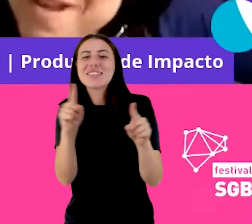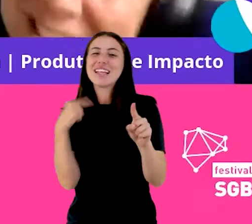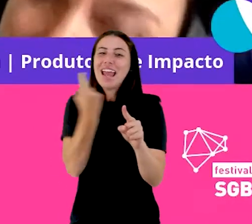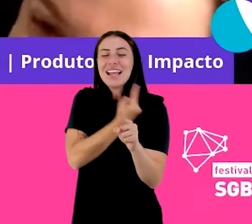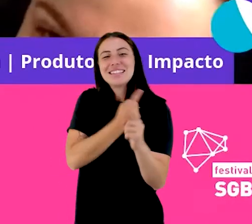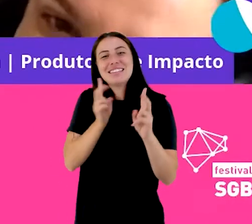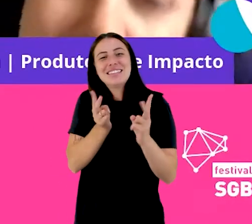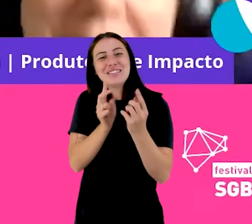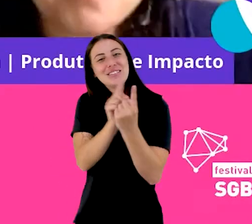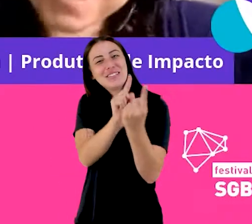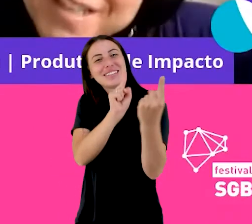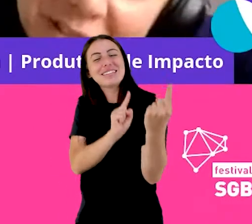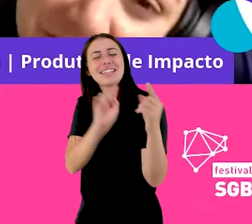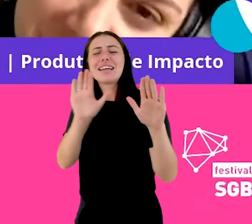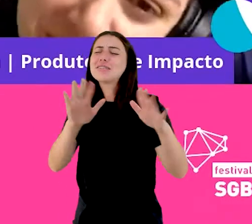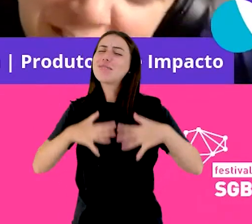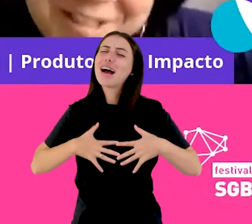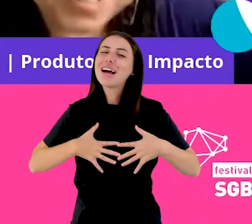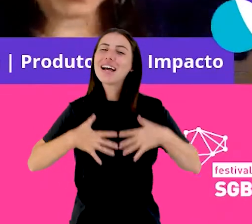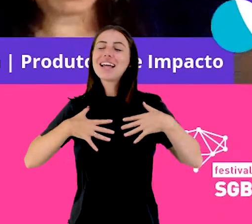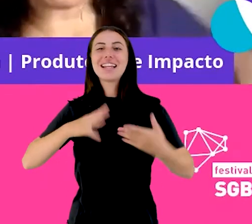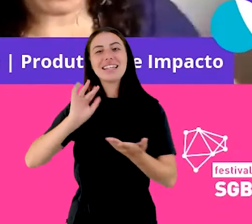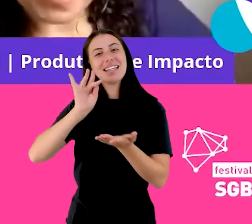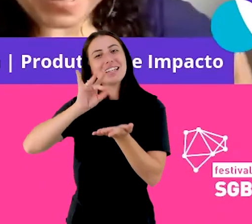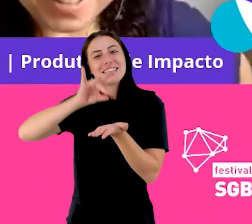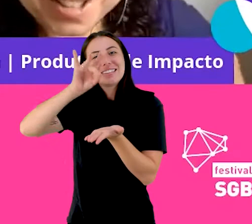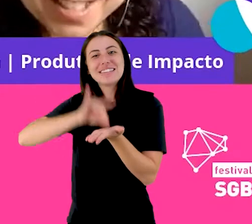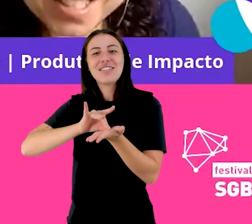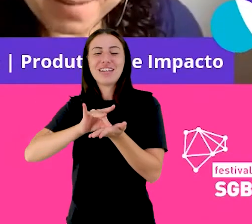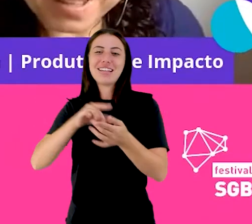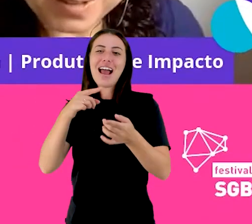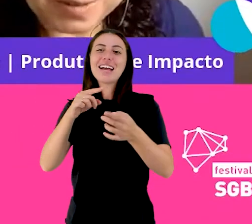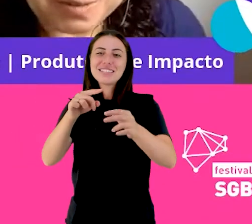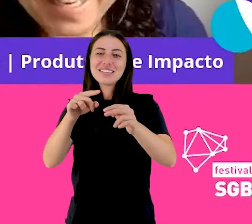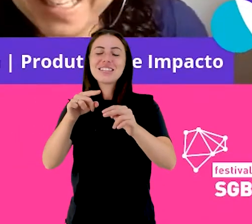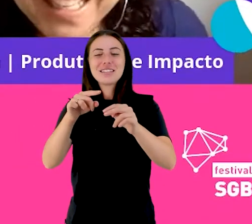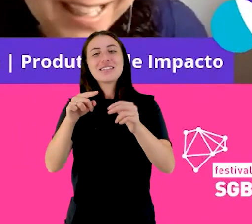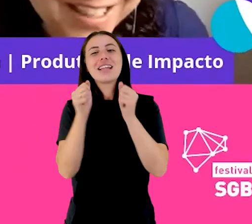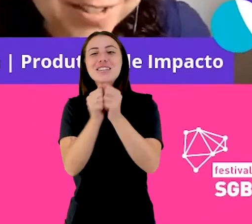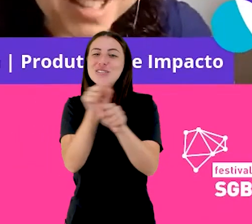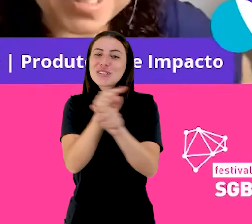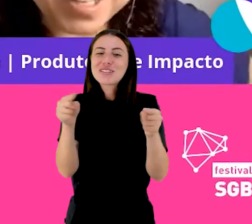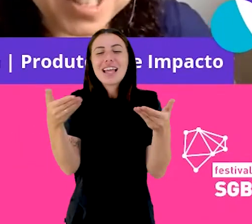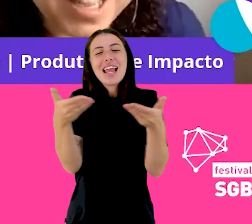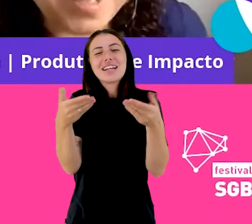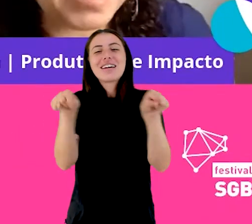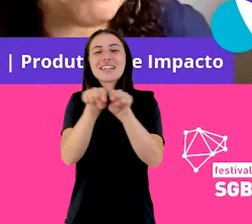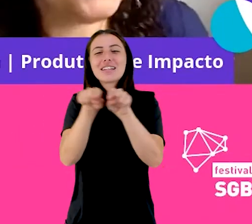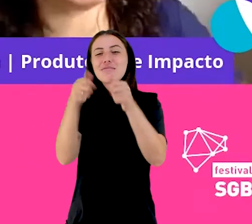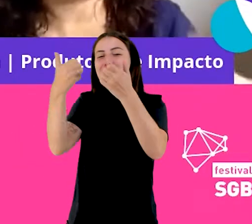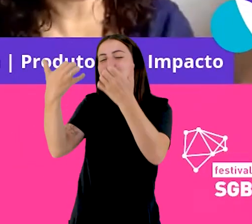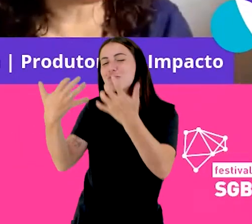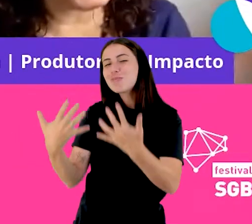Rick. Um abracinho para quem está vendo a gente, já que a gente ainda está em distanciamento. Uma alegria, de verdade.